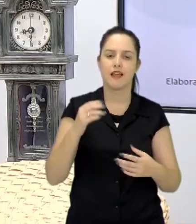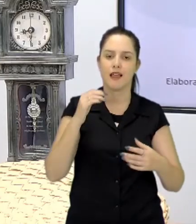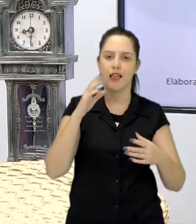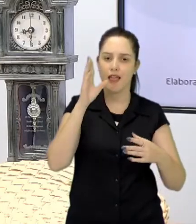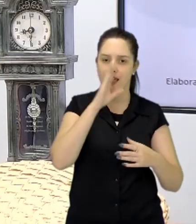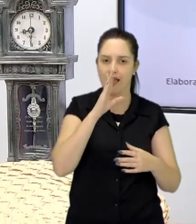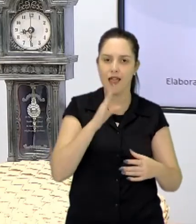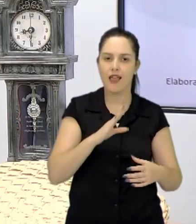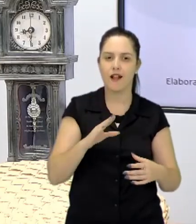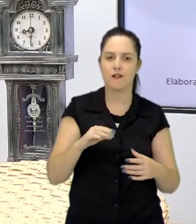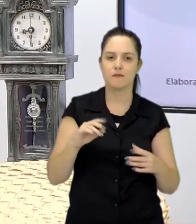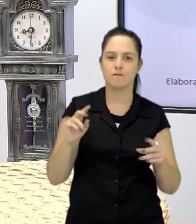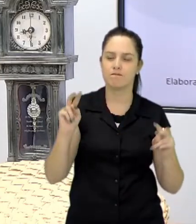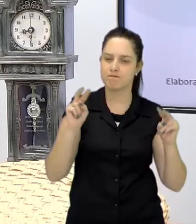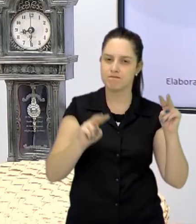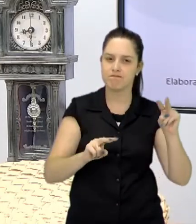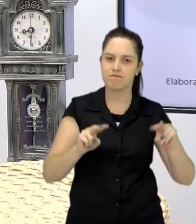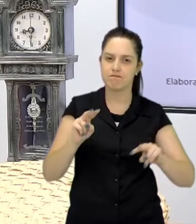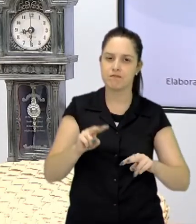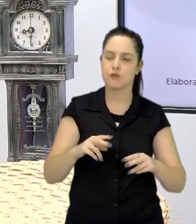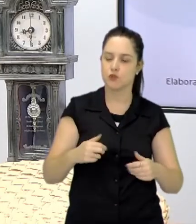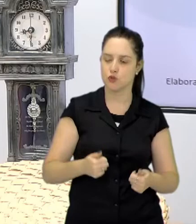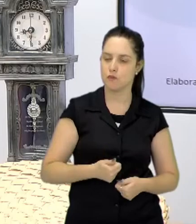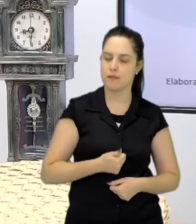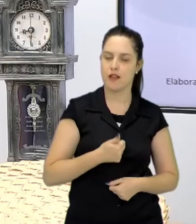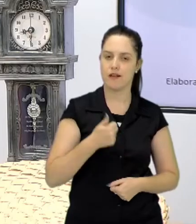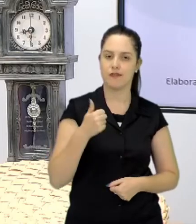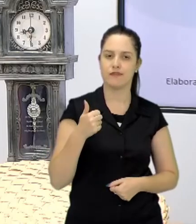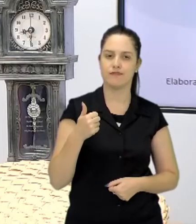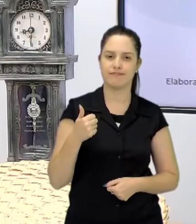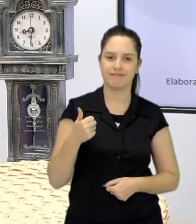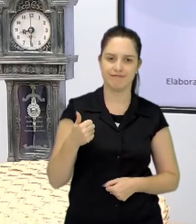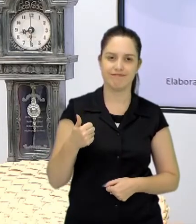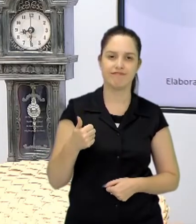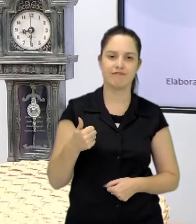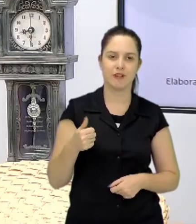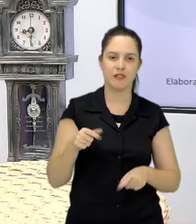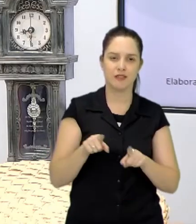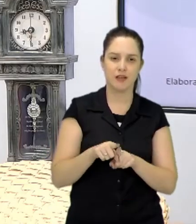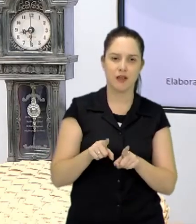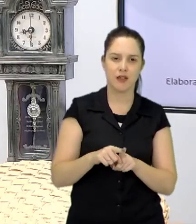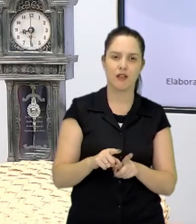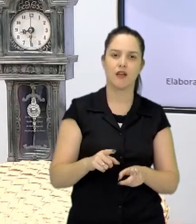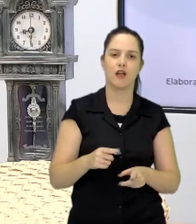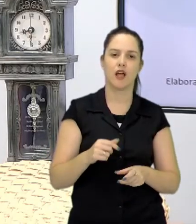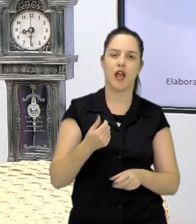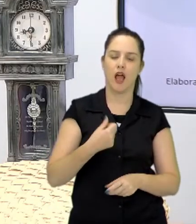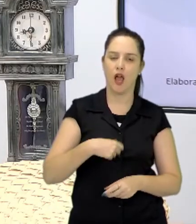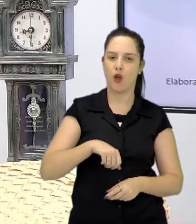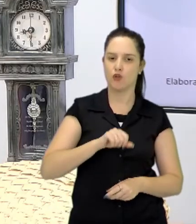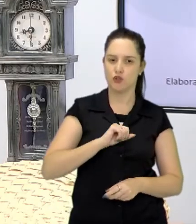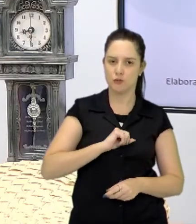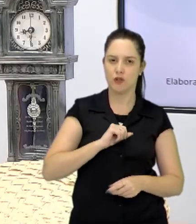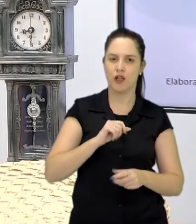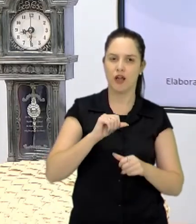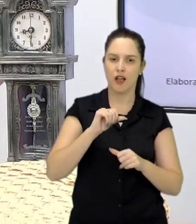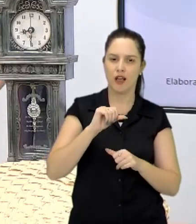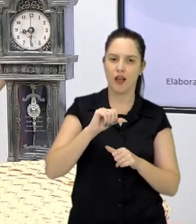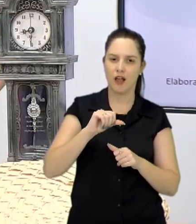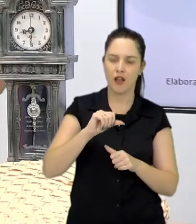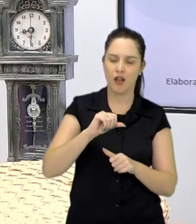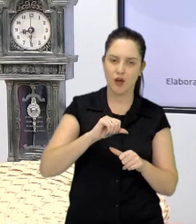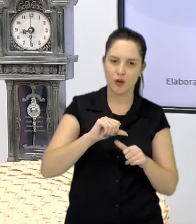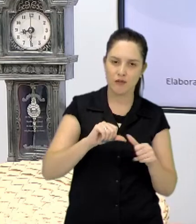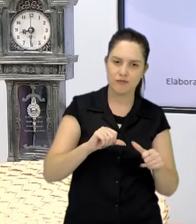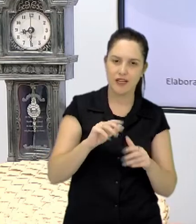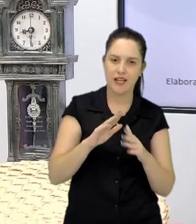europeu. O europeu se sentindo ali o superior. O xenocentrismo é o contrário, é quando, né, um povo valoriza o que vem de